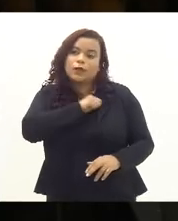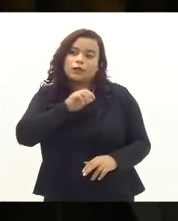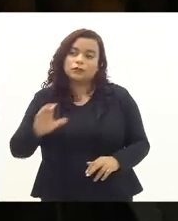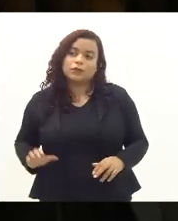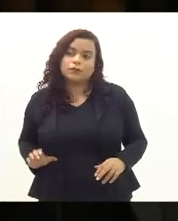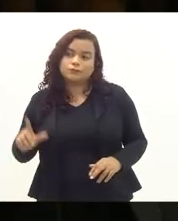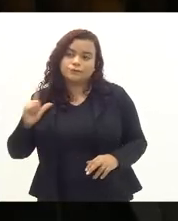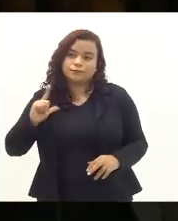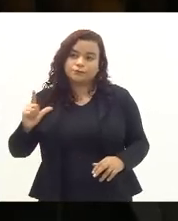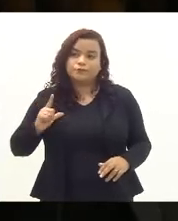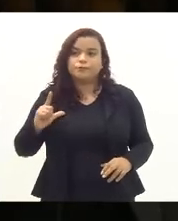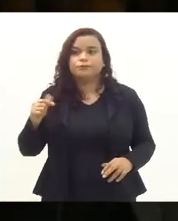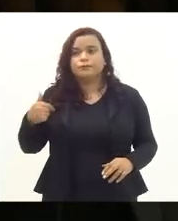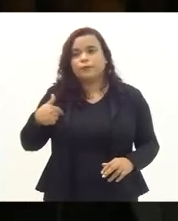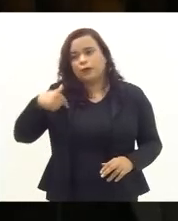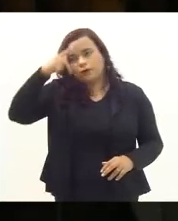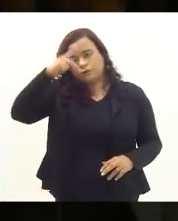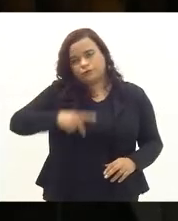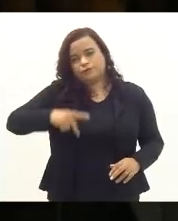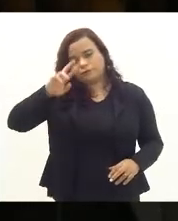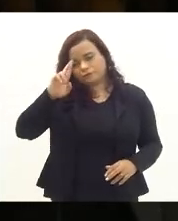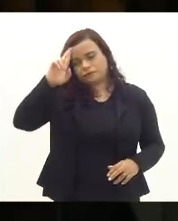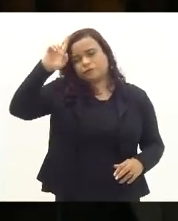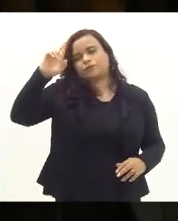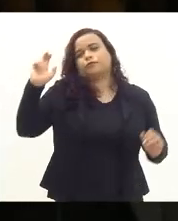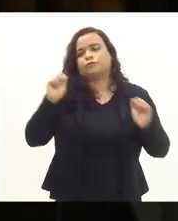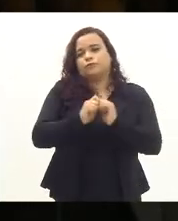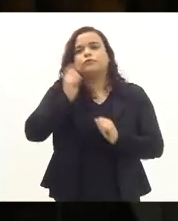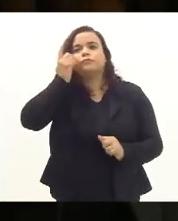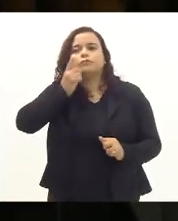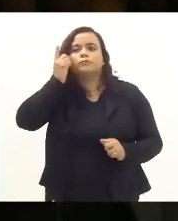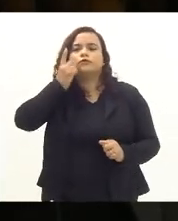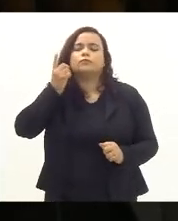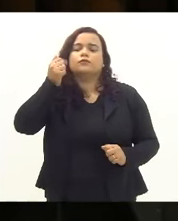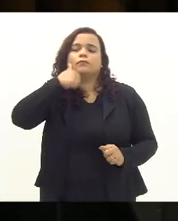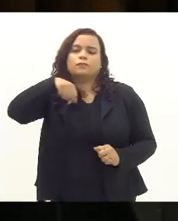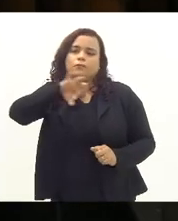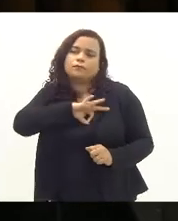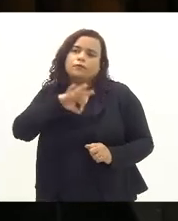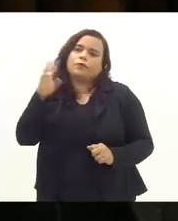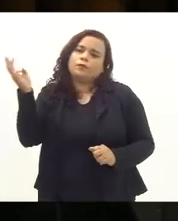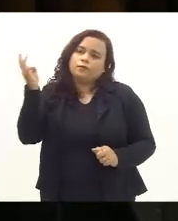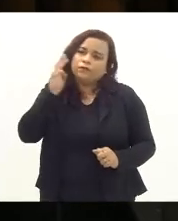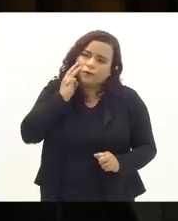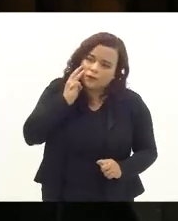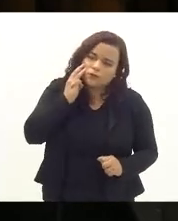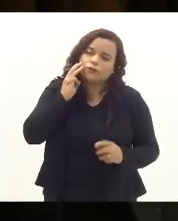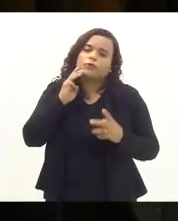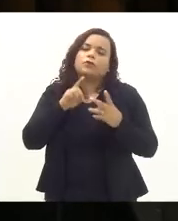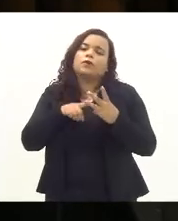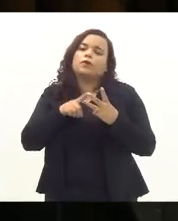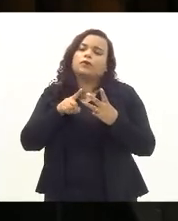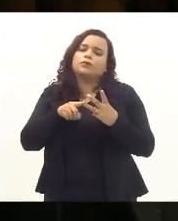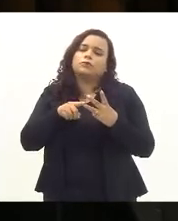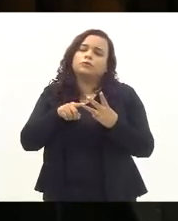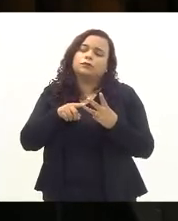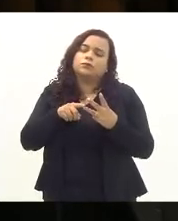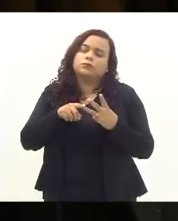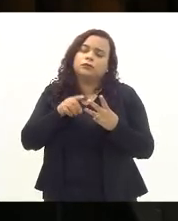Ceciliano a qual eu presido com a deputada Martha Rocha Deputado waldeck Carneiro Deputado